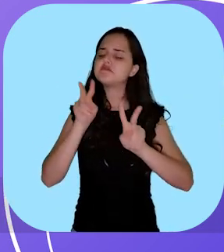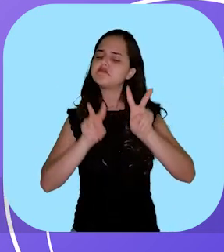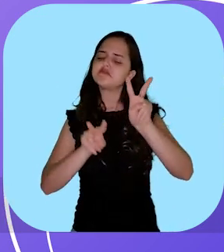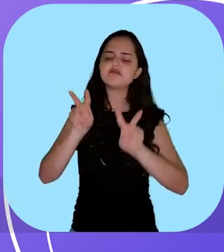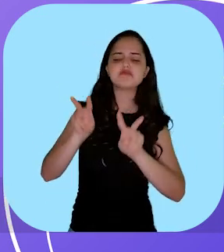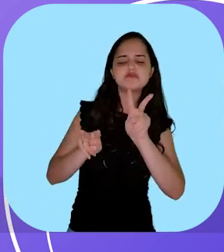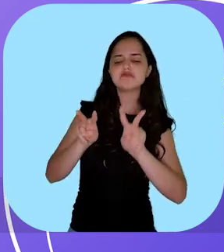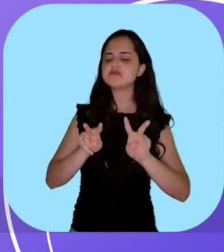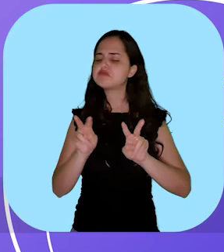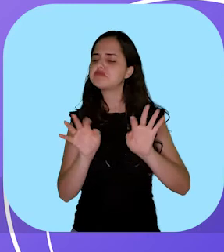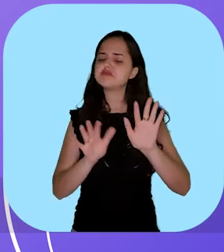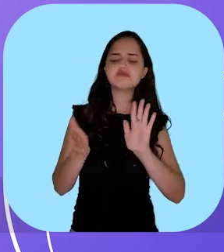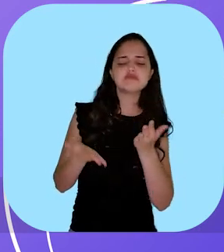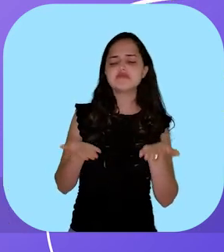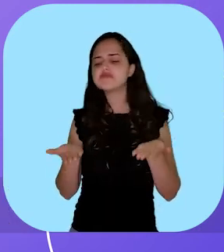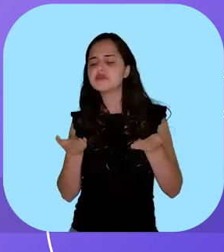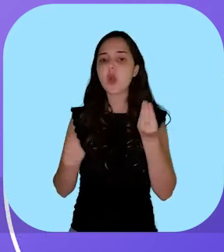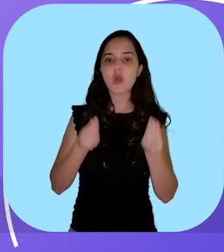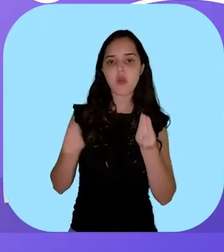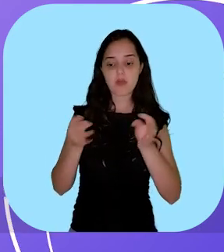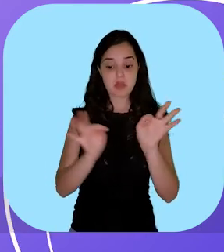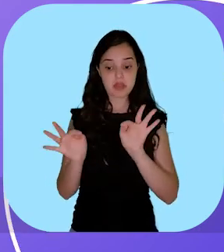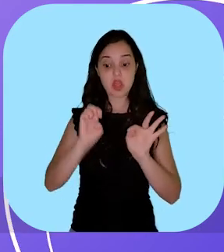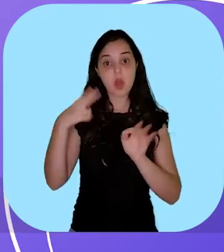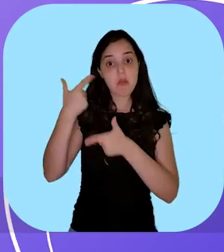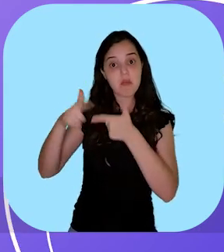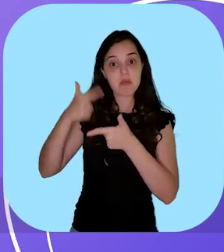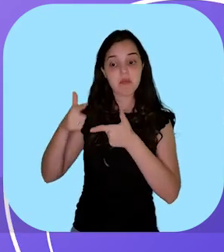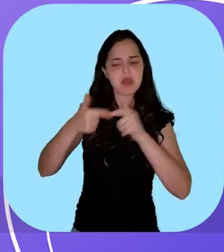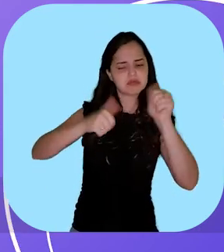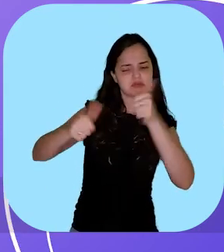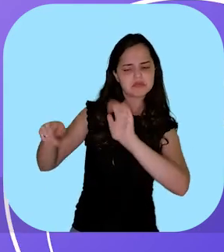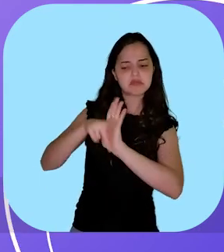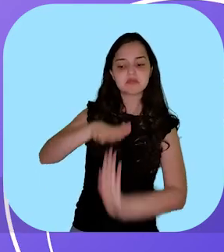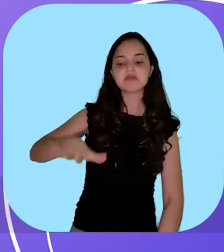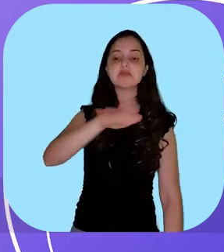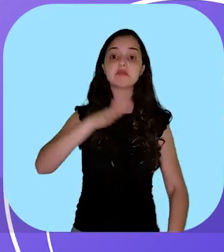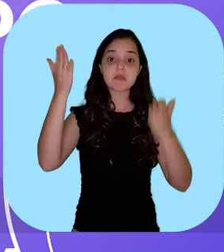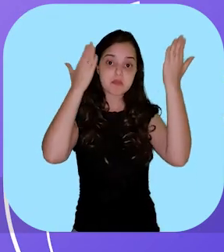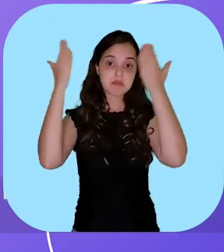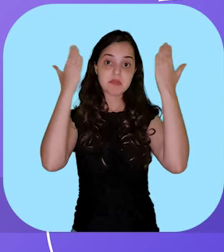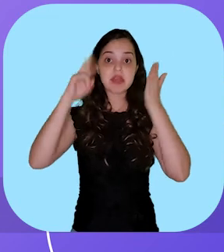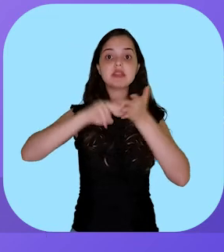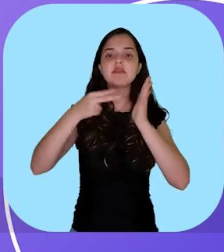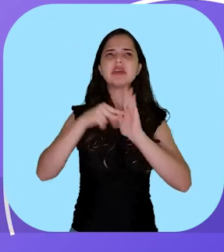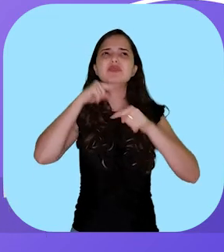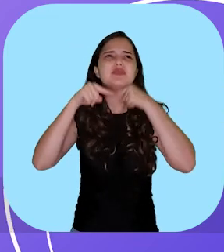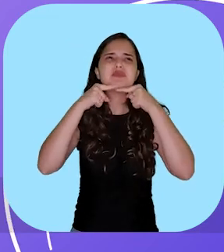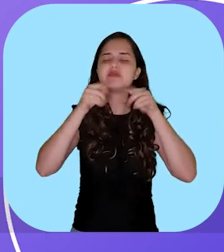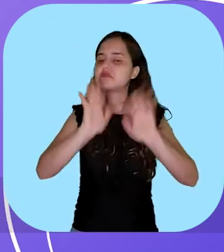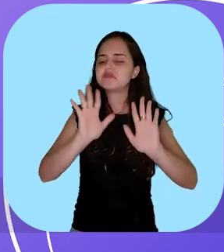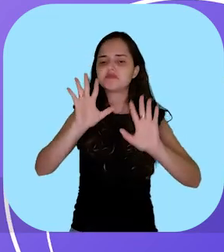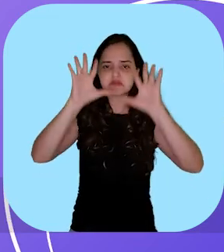análise técnica que responde a uma questão-problema ou a documentos do campo psicológico para elucidar dúvidas